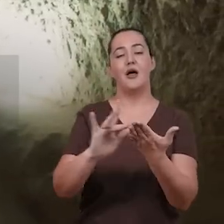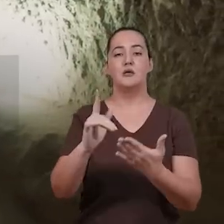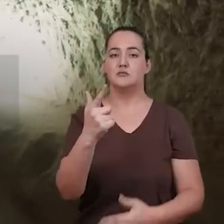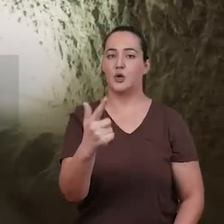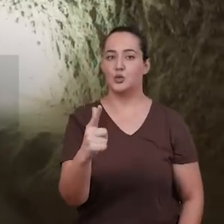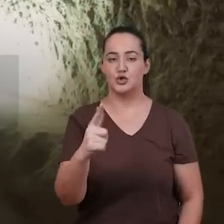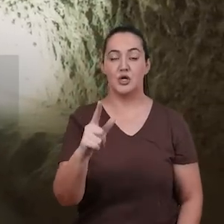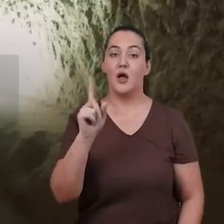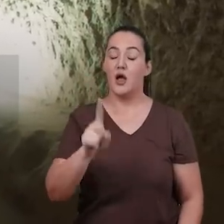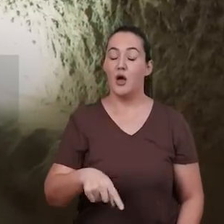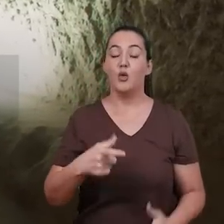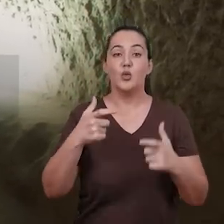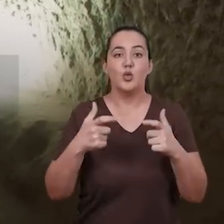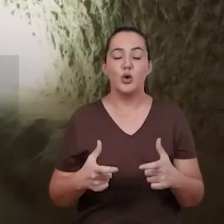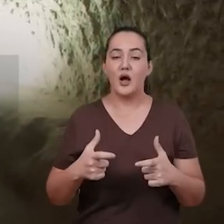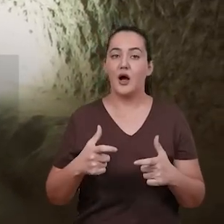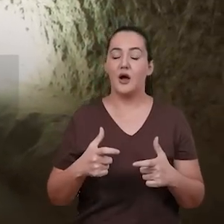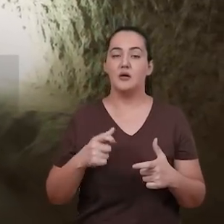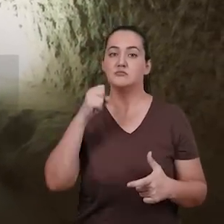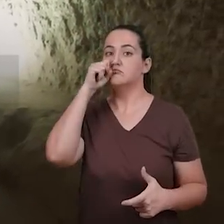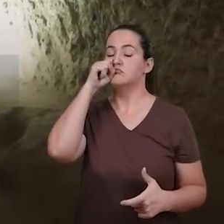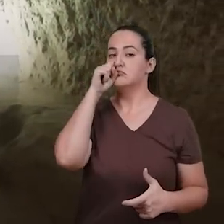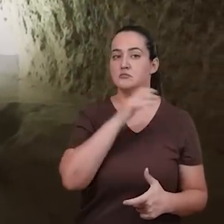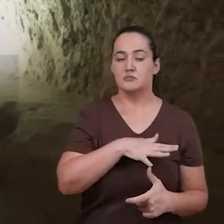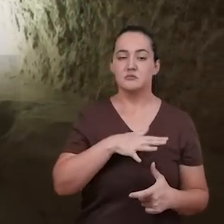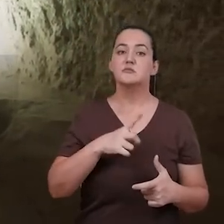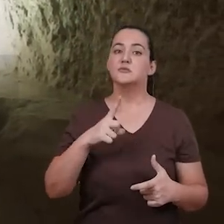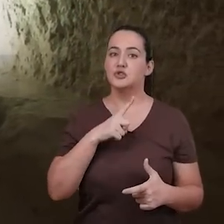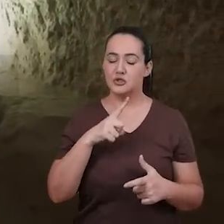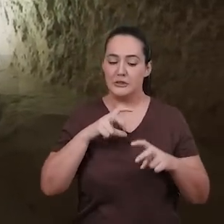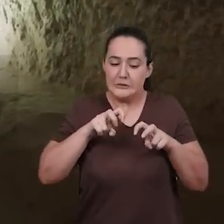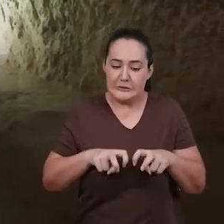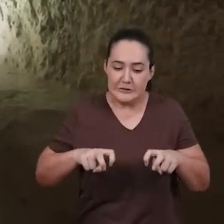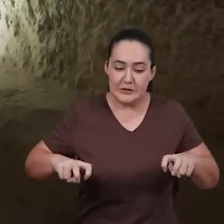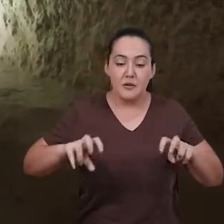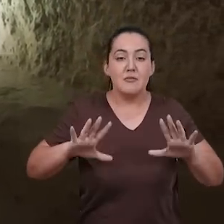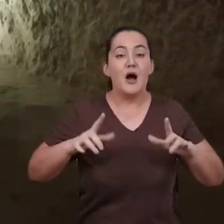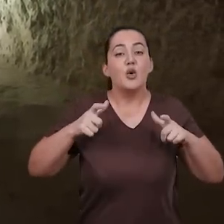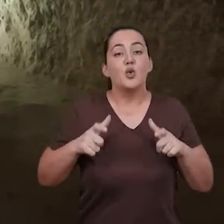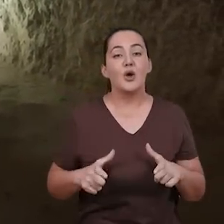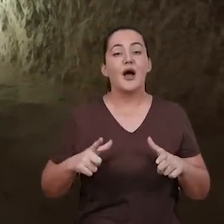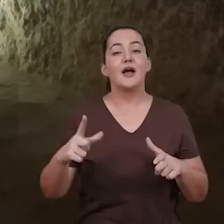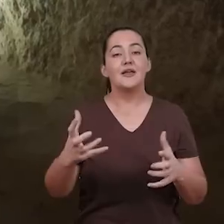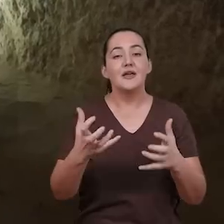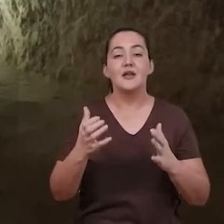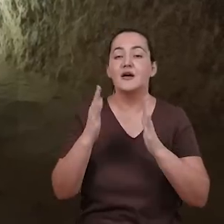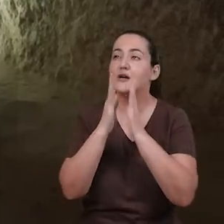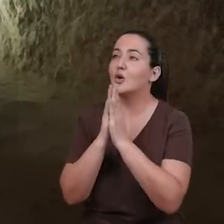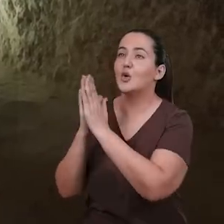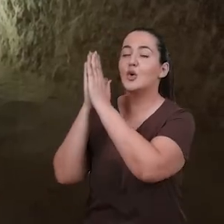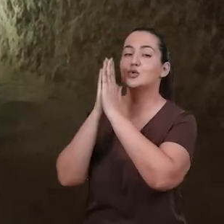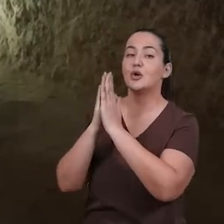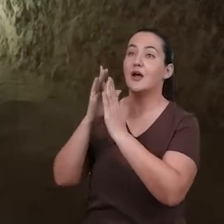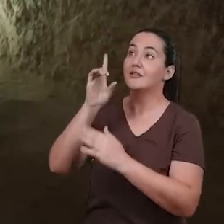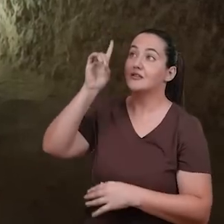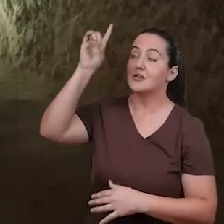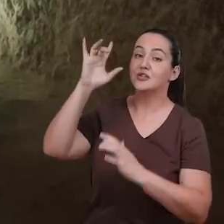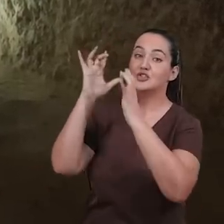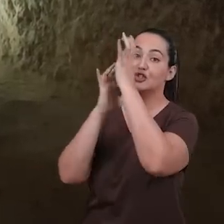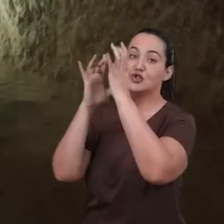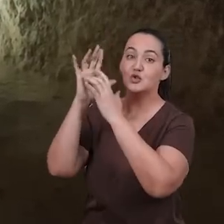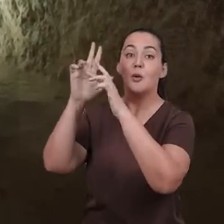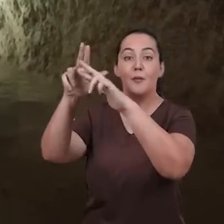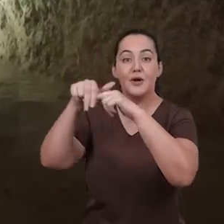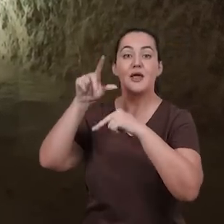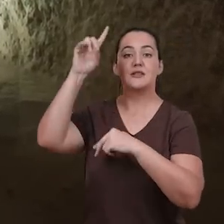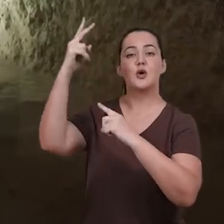Não, era um ambiente inóspito. Foi nesse lugar que eles louvavam a Jesus pela salvação